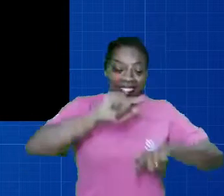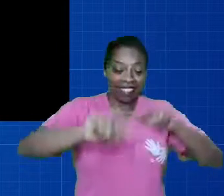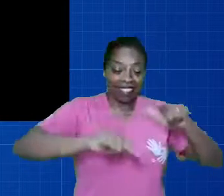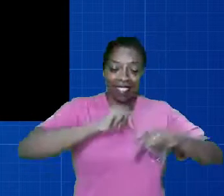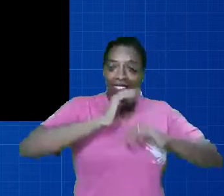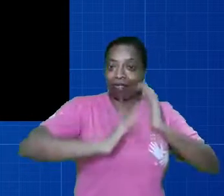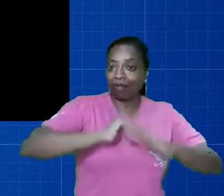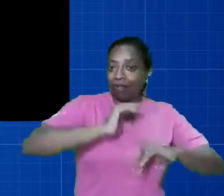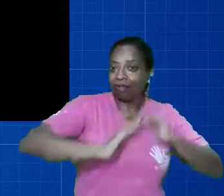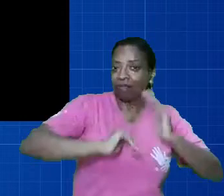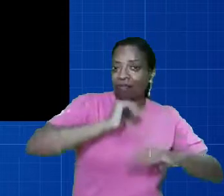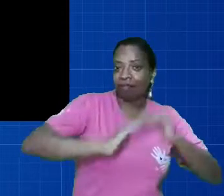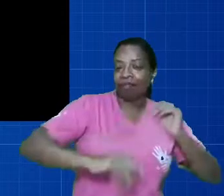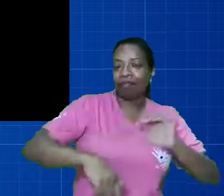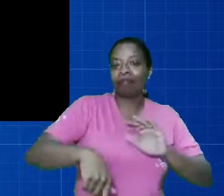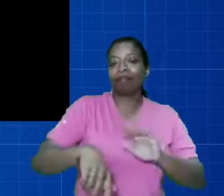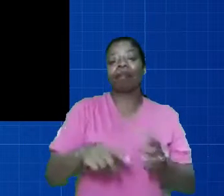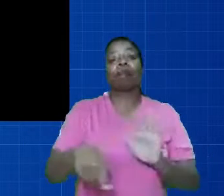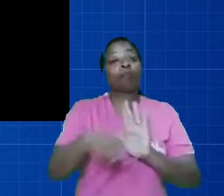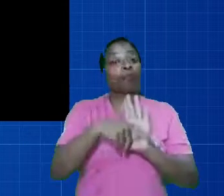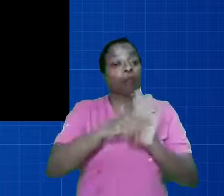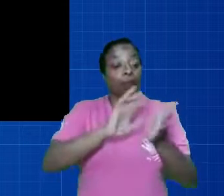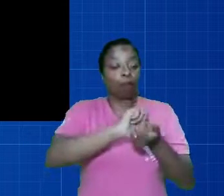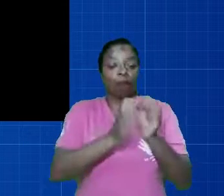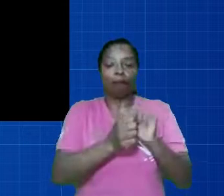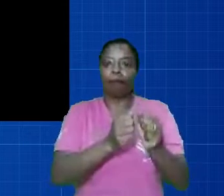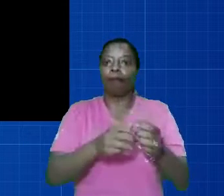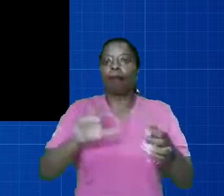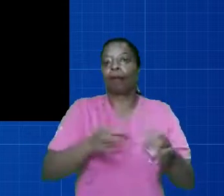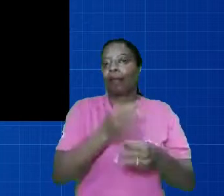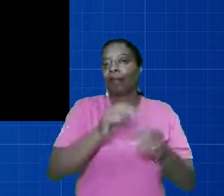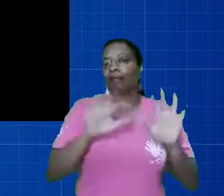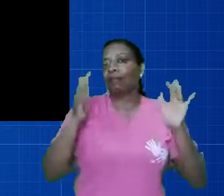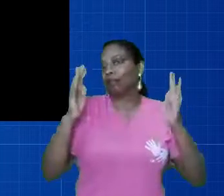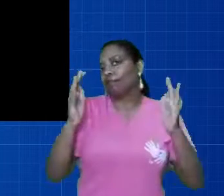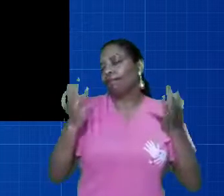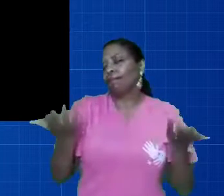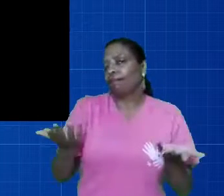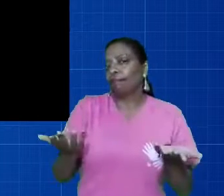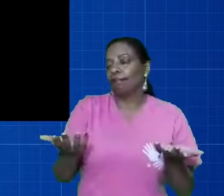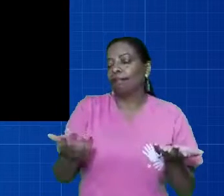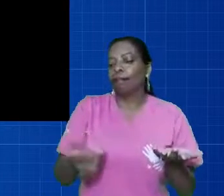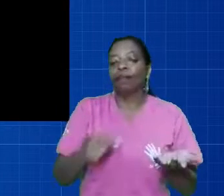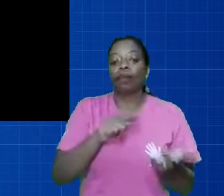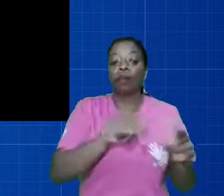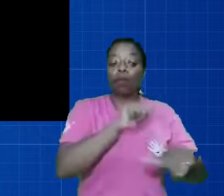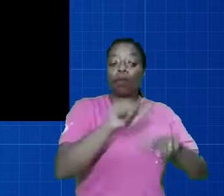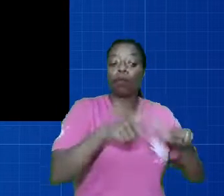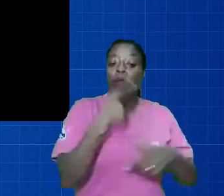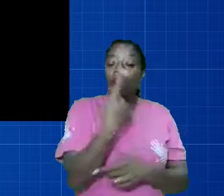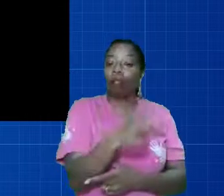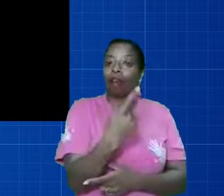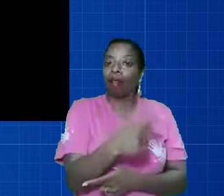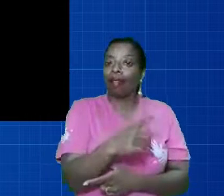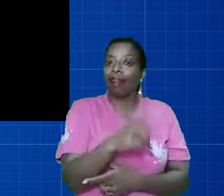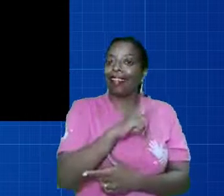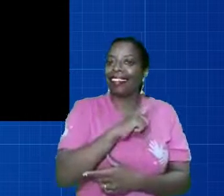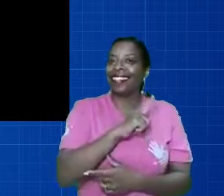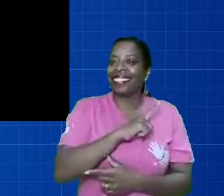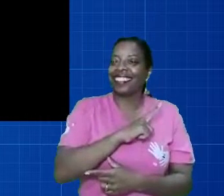Dos chamados trabalhos manuais eram desenvolvidas nesse espaço, né? Então, a gente pode pensar aqui como um